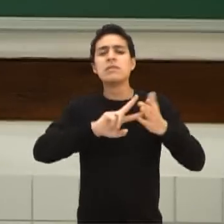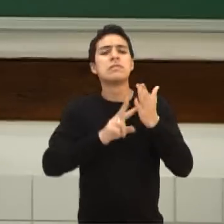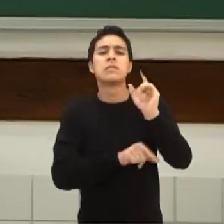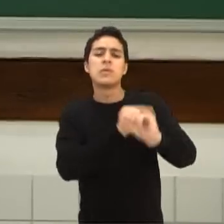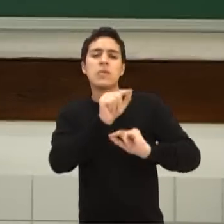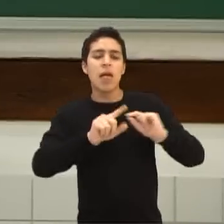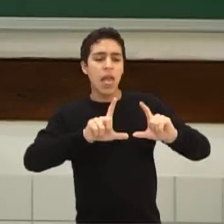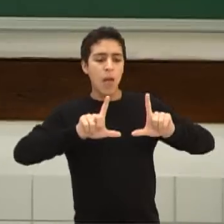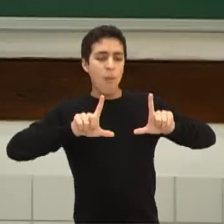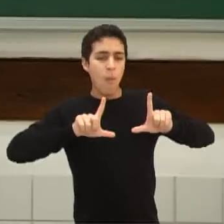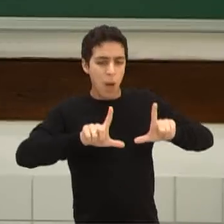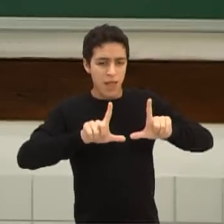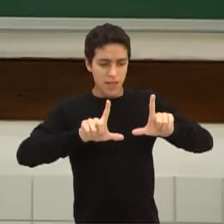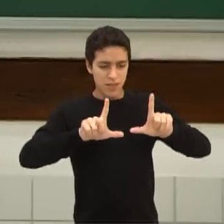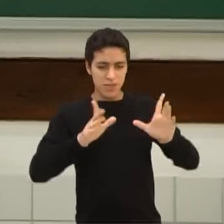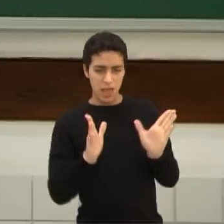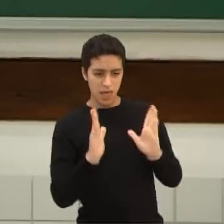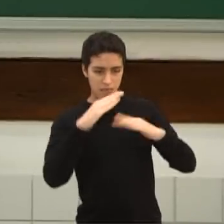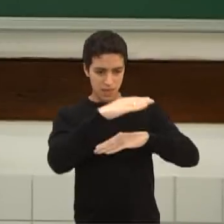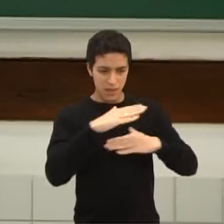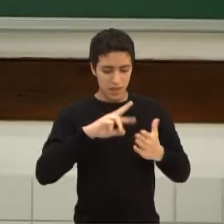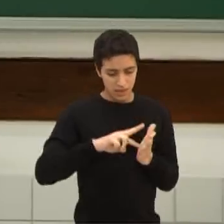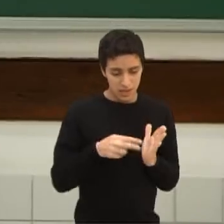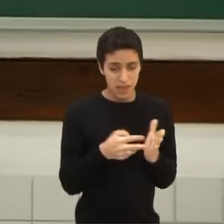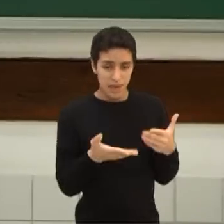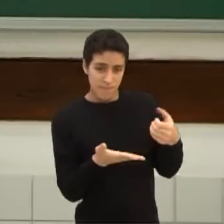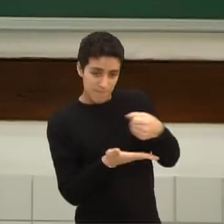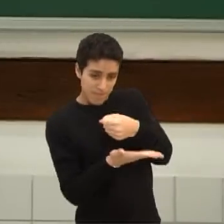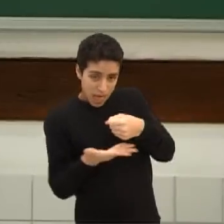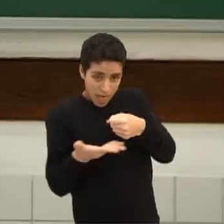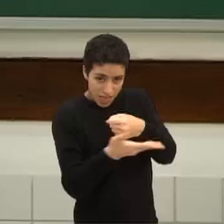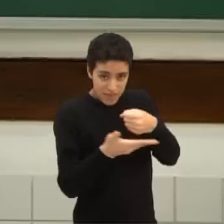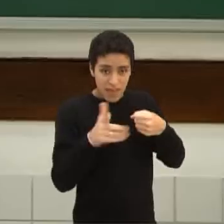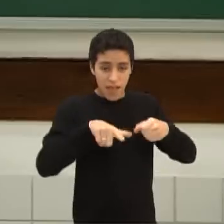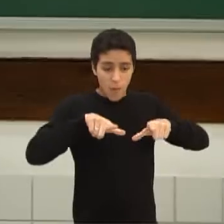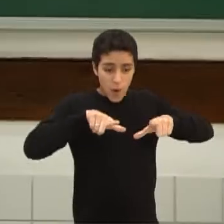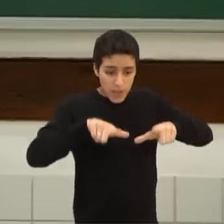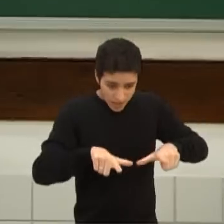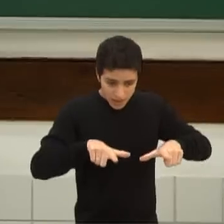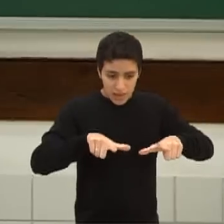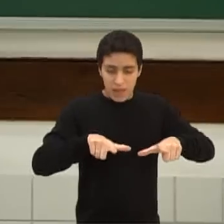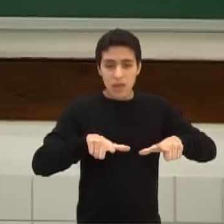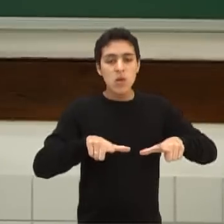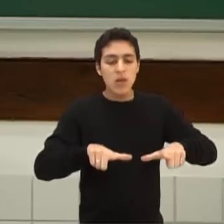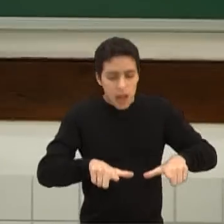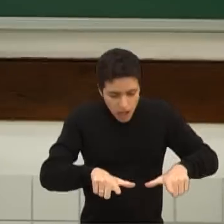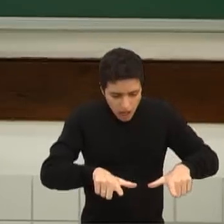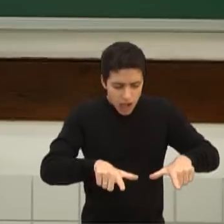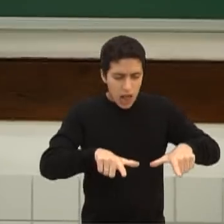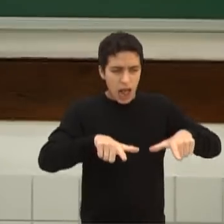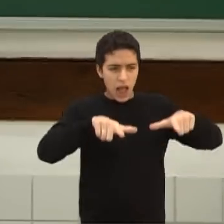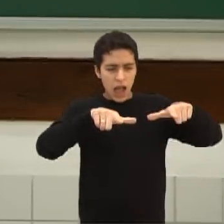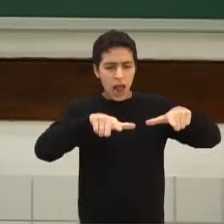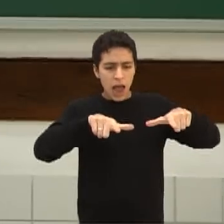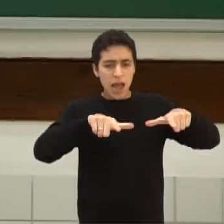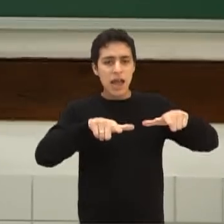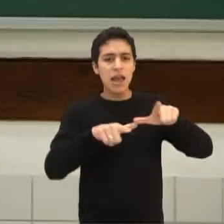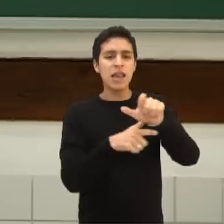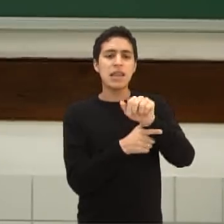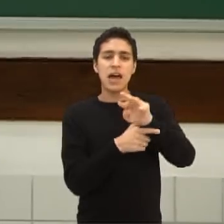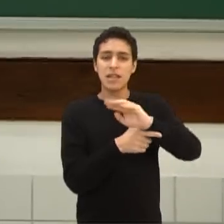quadrado. Então, ela vai ter a base como um quadrado e faces laterais. Ali é